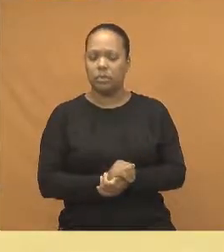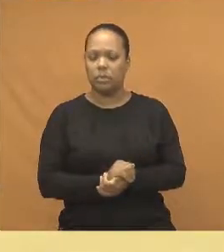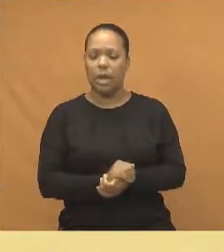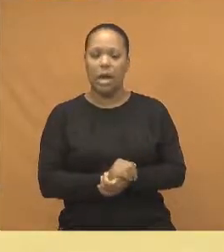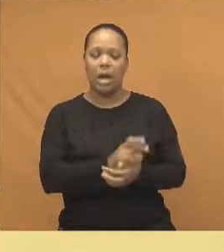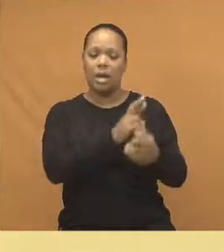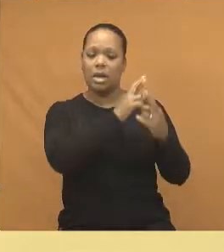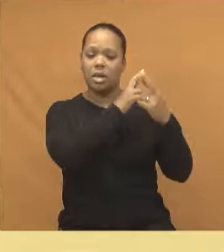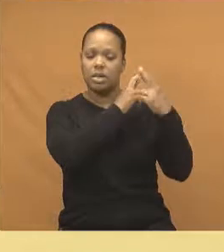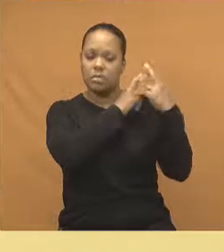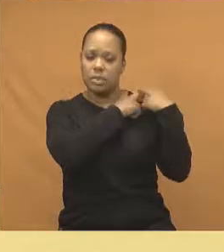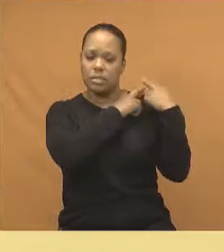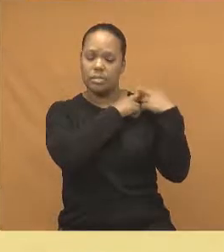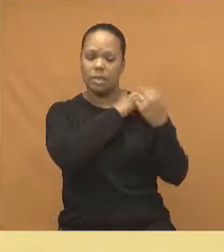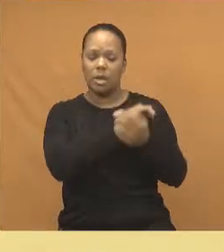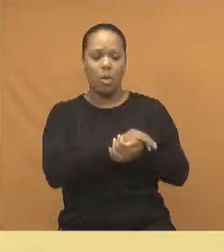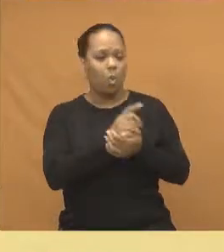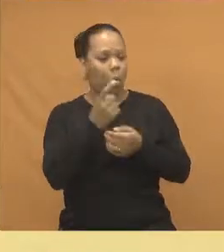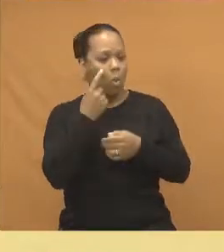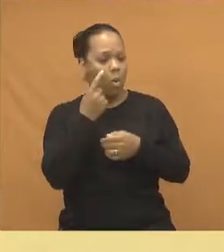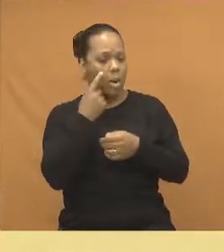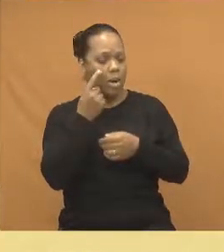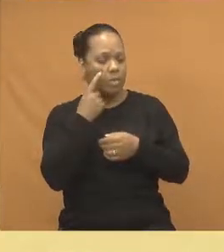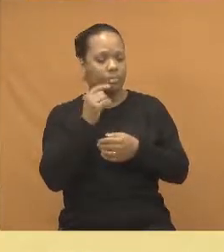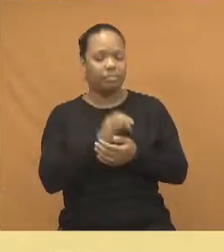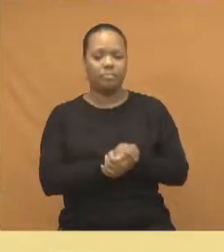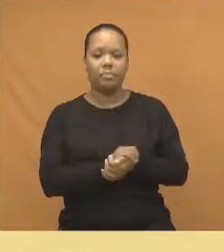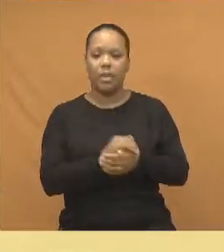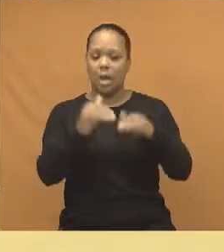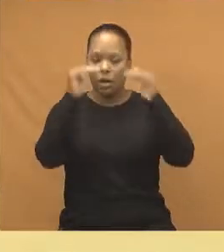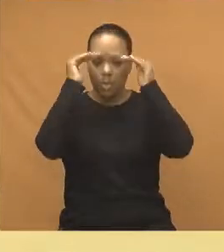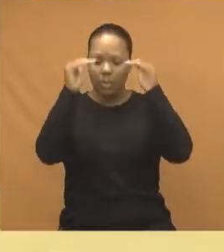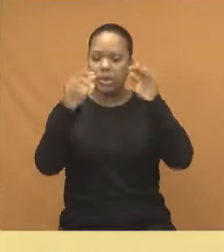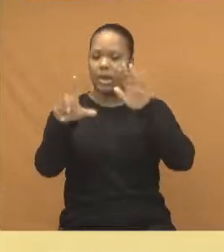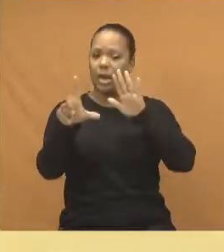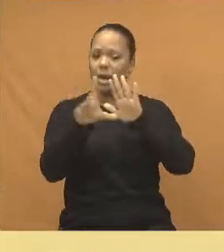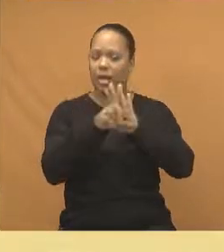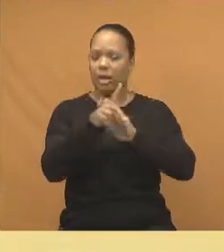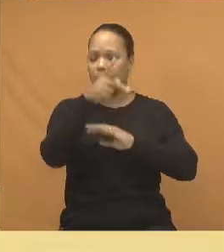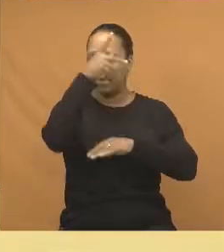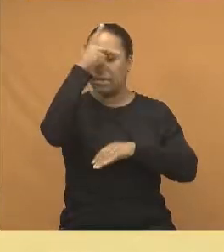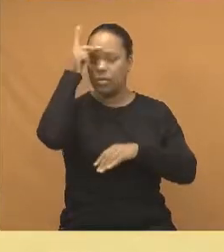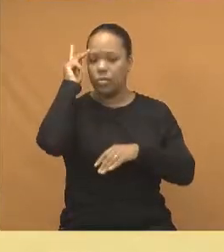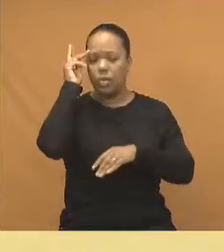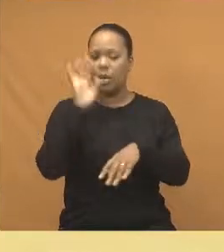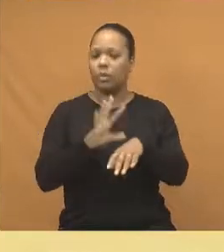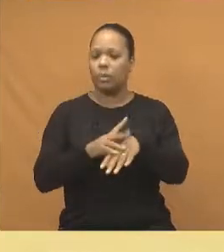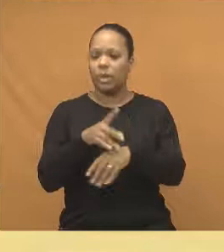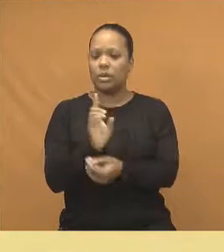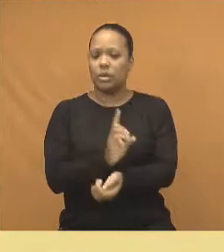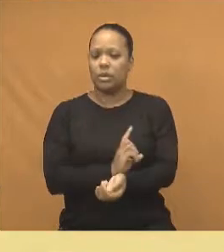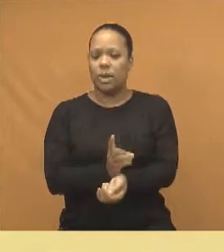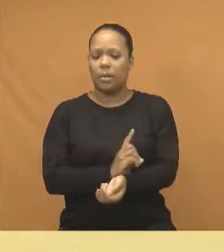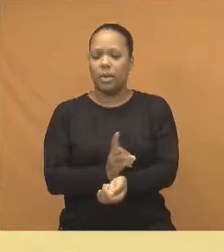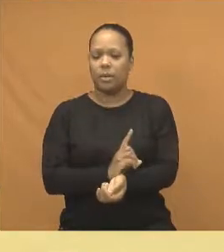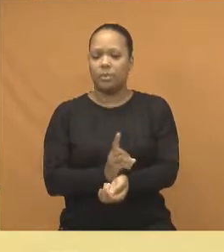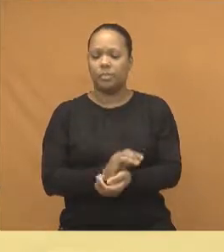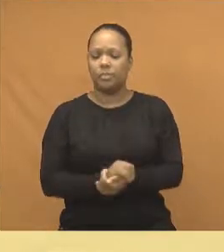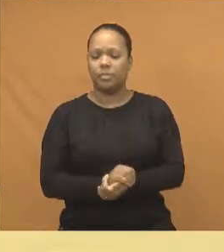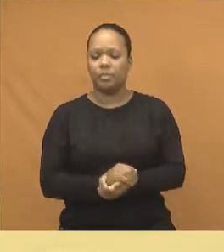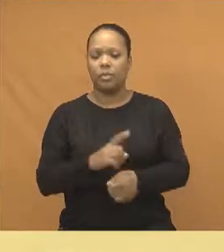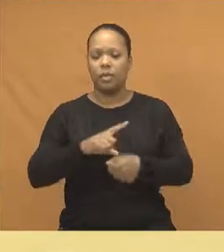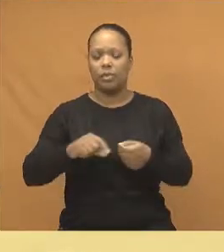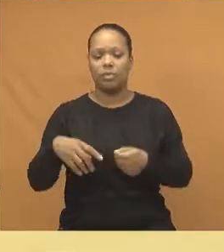incumbe-se a observância dessa lei às pessoas portadoras de diabetes.